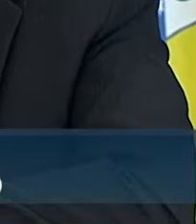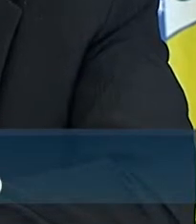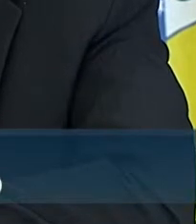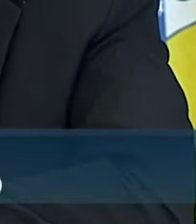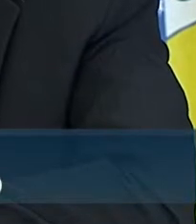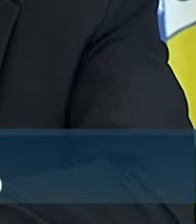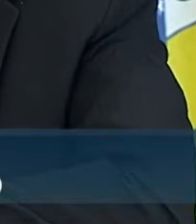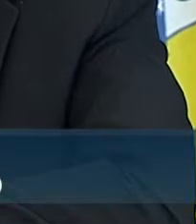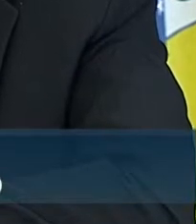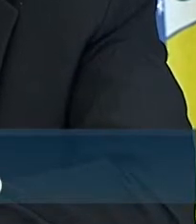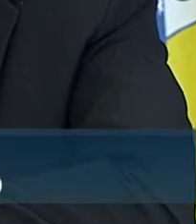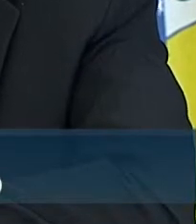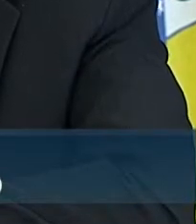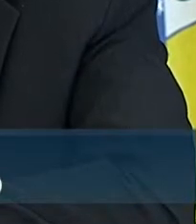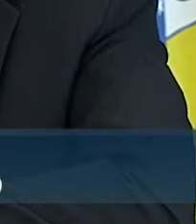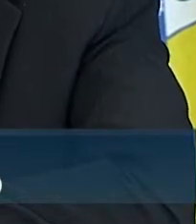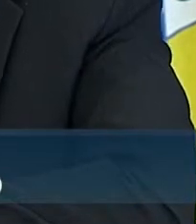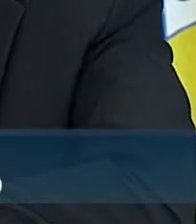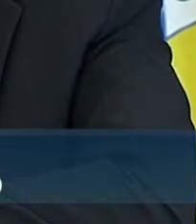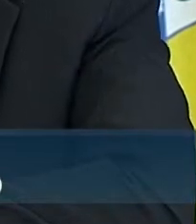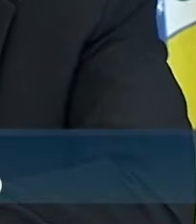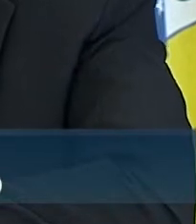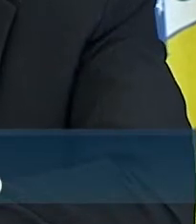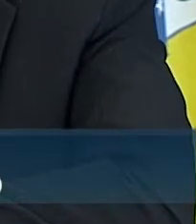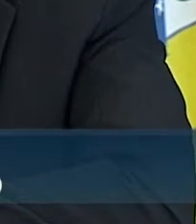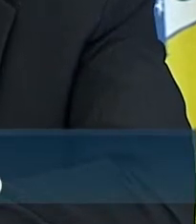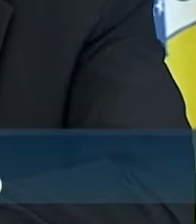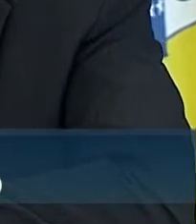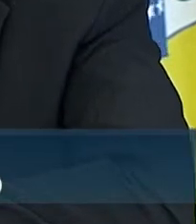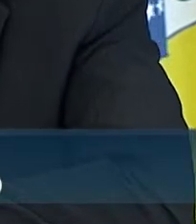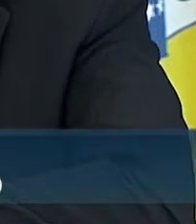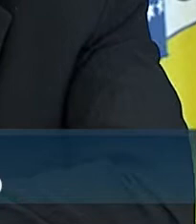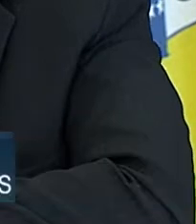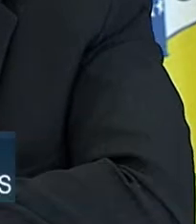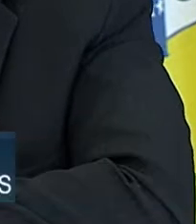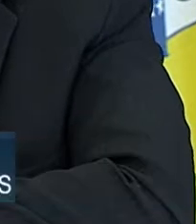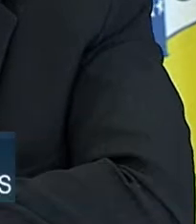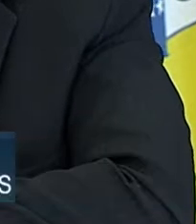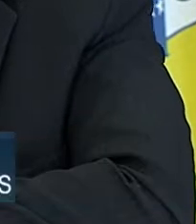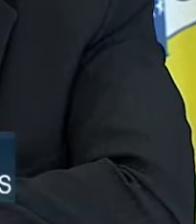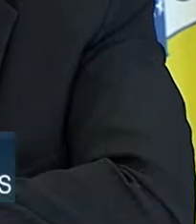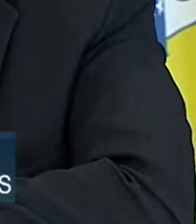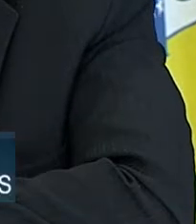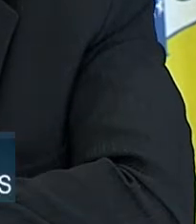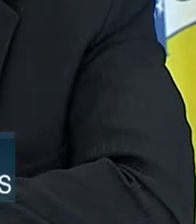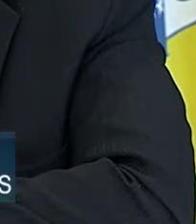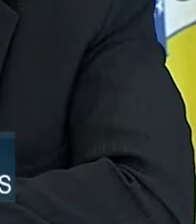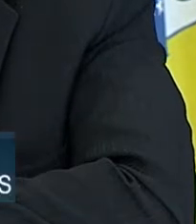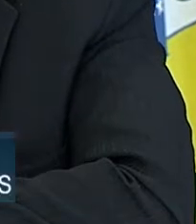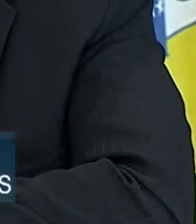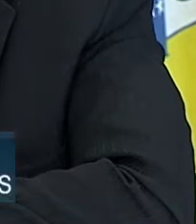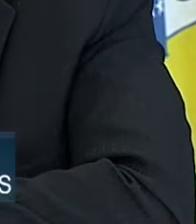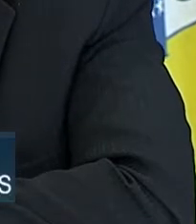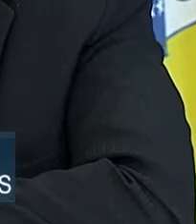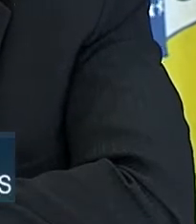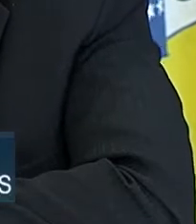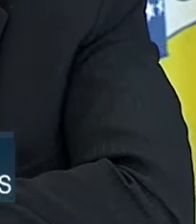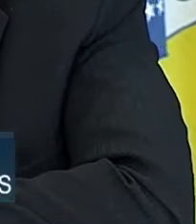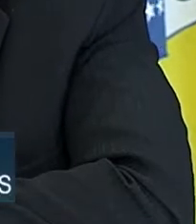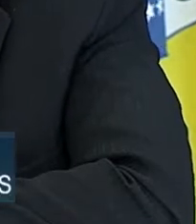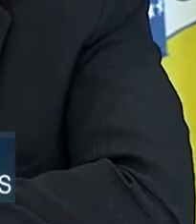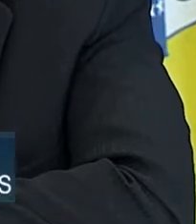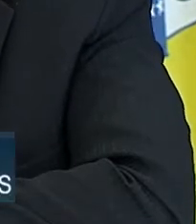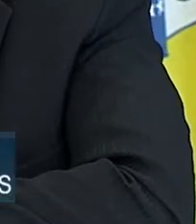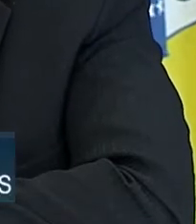Adutora do Agreste no estado de Pernambuco e nós esperamos que durante esse mês de abril nós